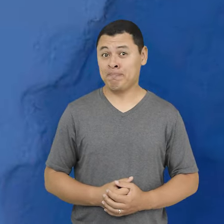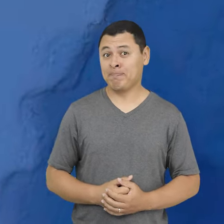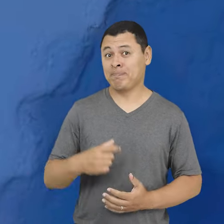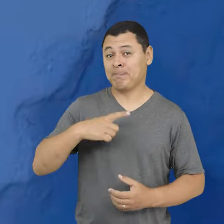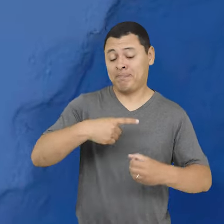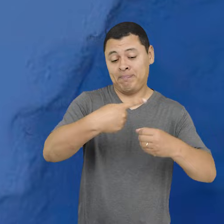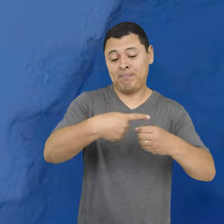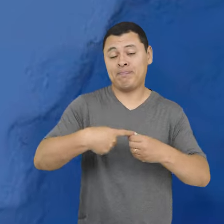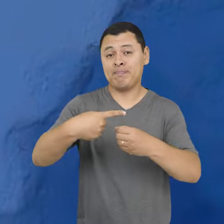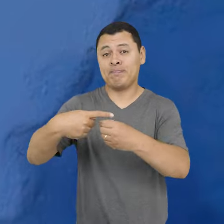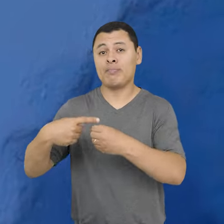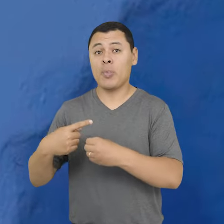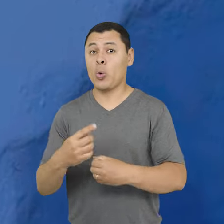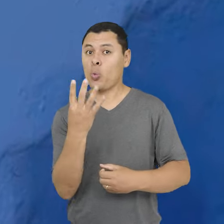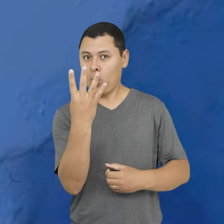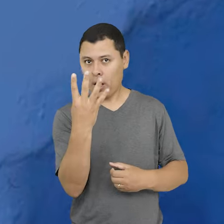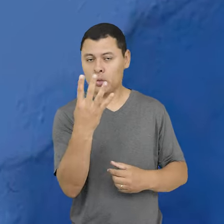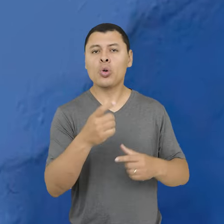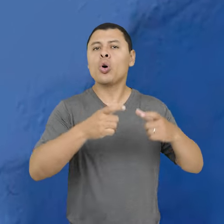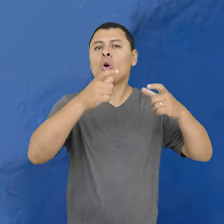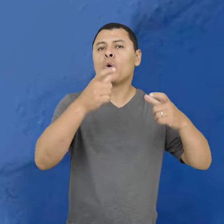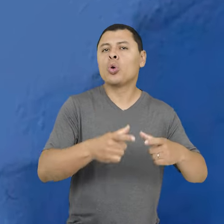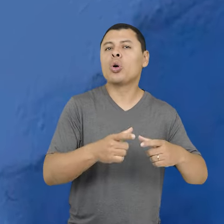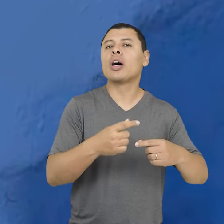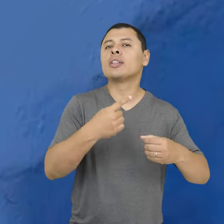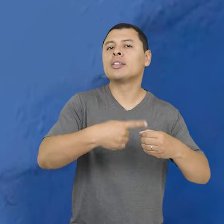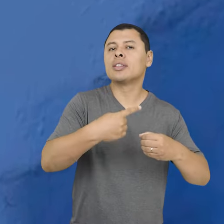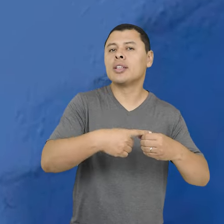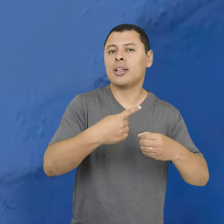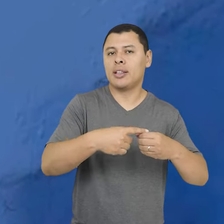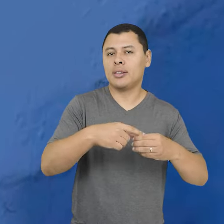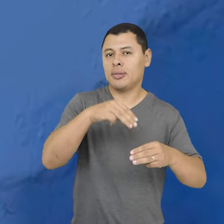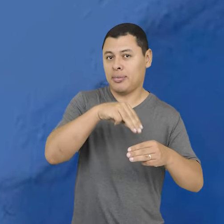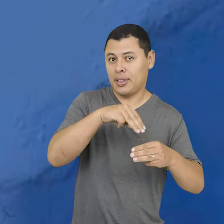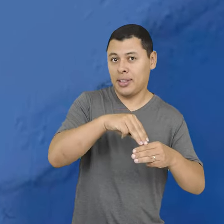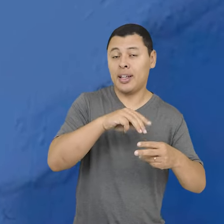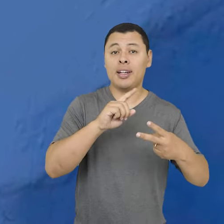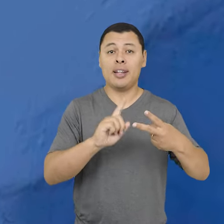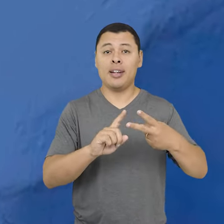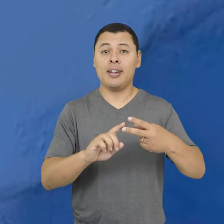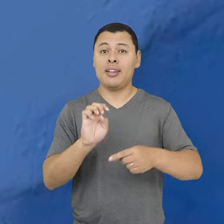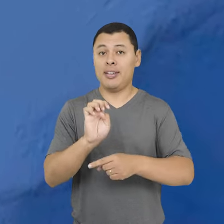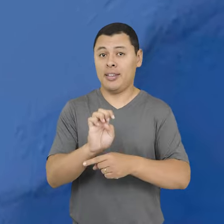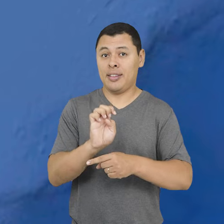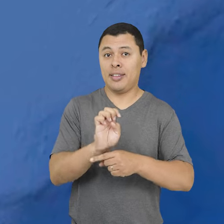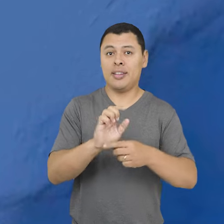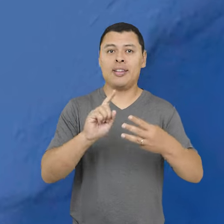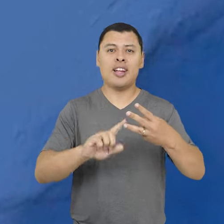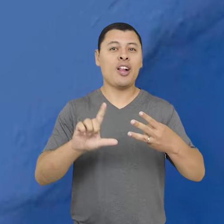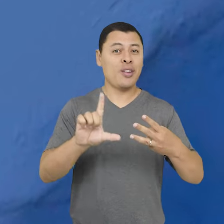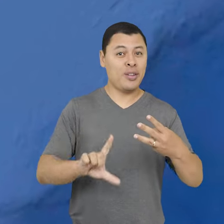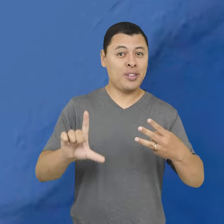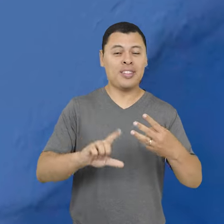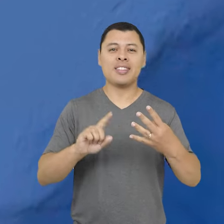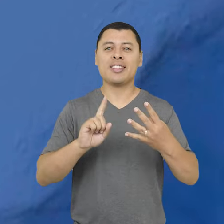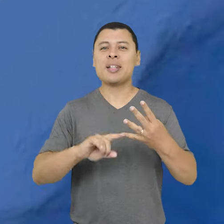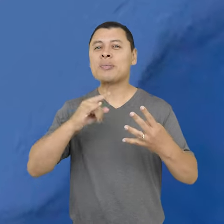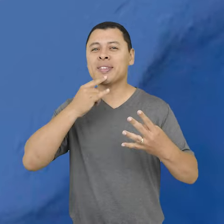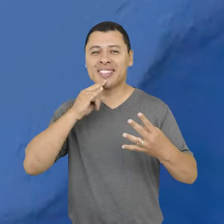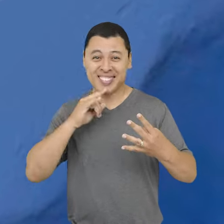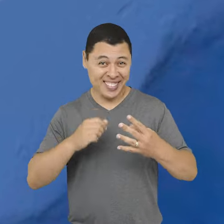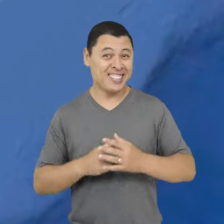Já são 4 unidades atendidas pelo programa nas cidades de Maringá, Nova Esperança, Londrina